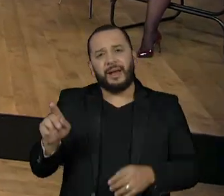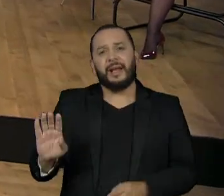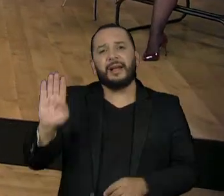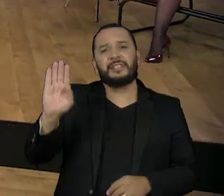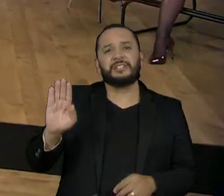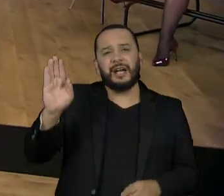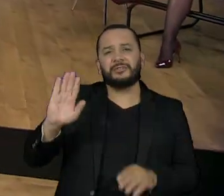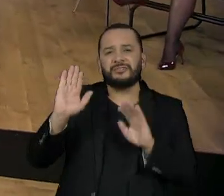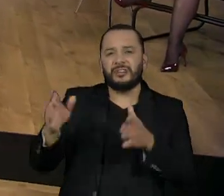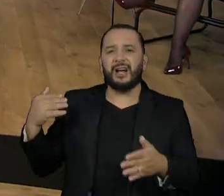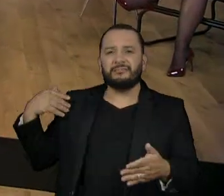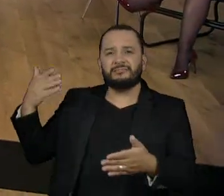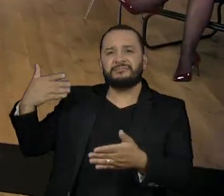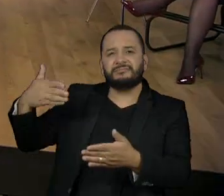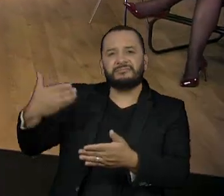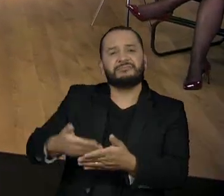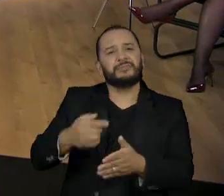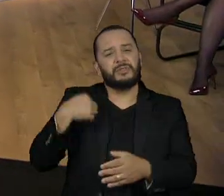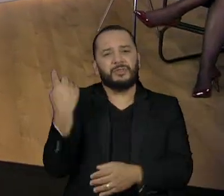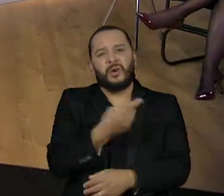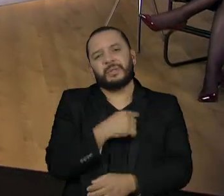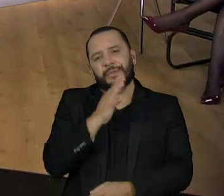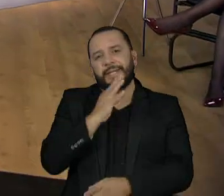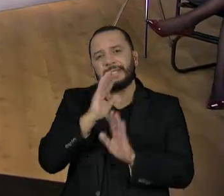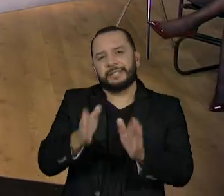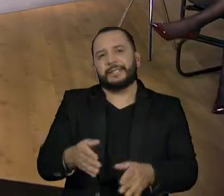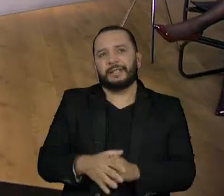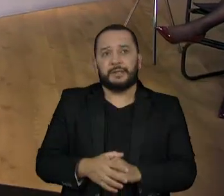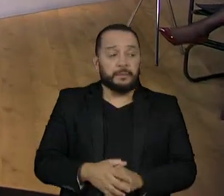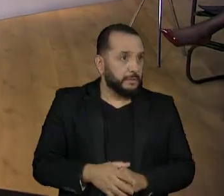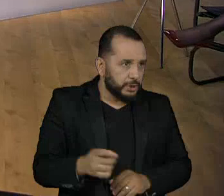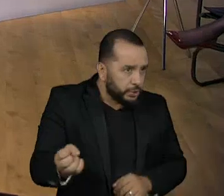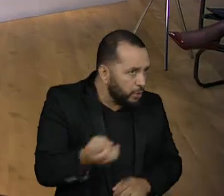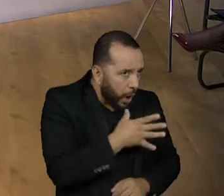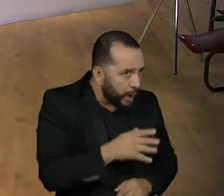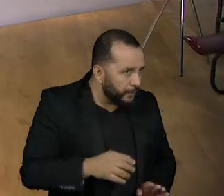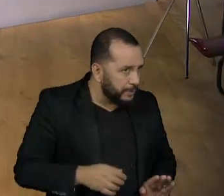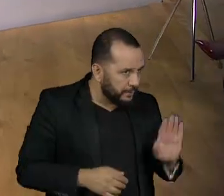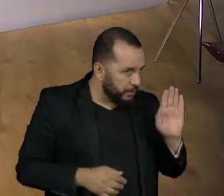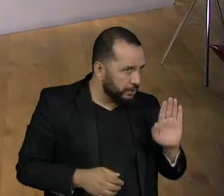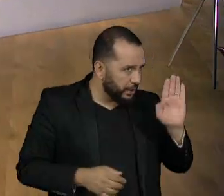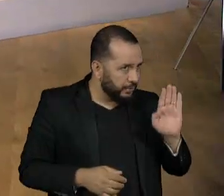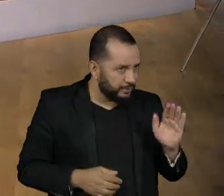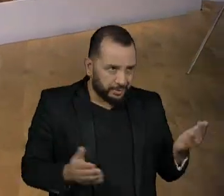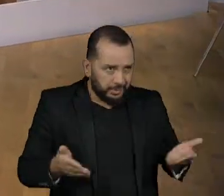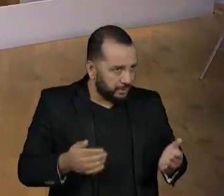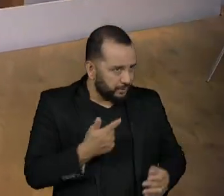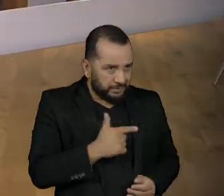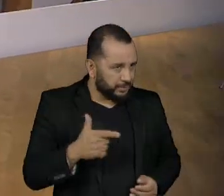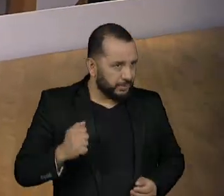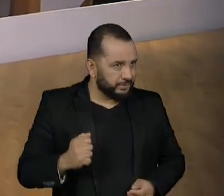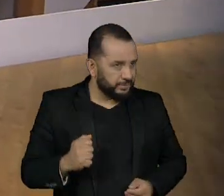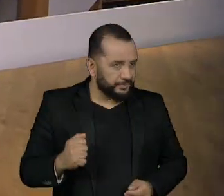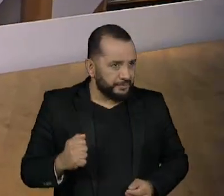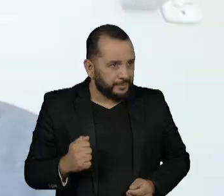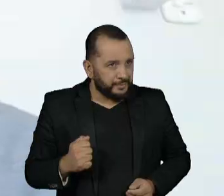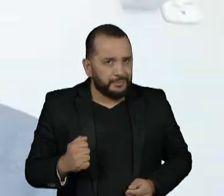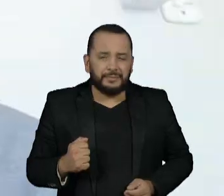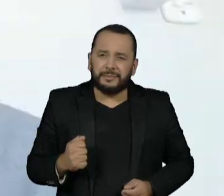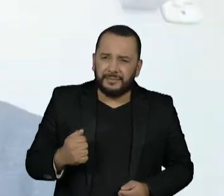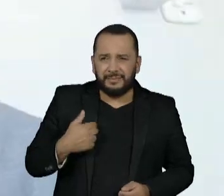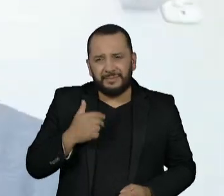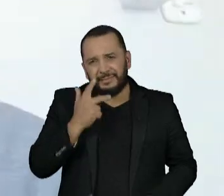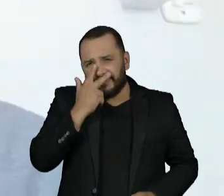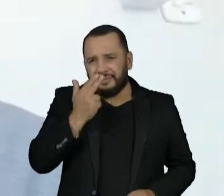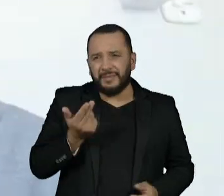vezes, candidatos mais conhecidos. Não dá para dizer que surgiram aí novos nomes nesse pleito, professor? Eu acho que